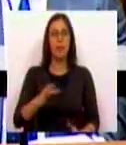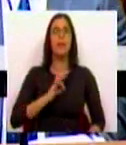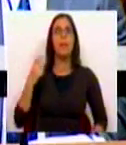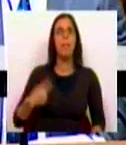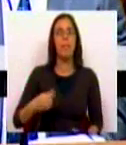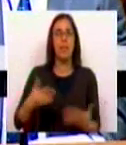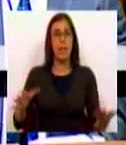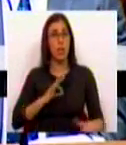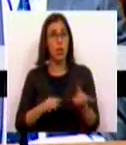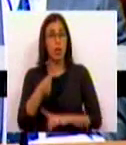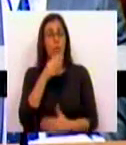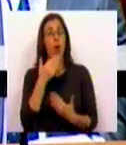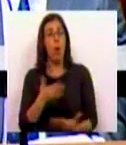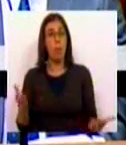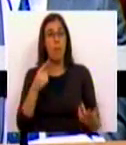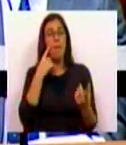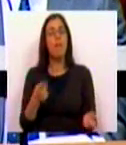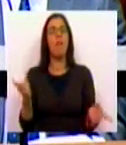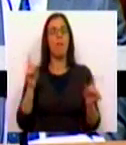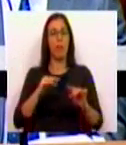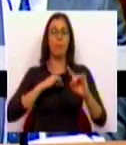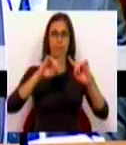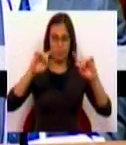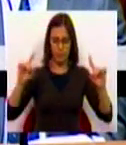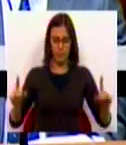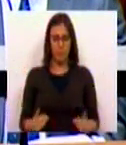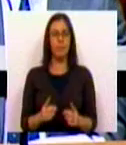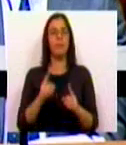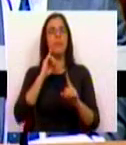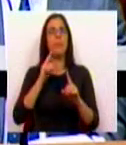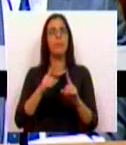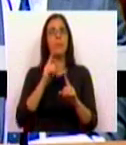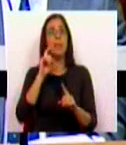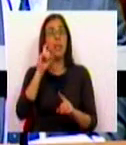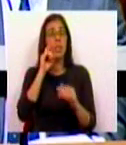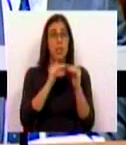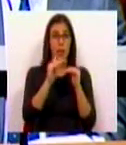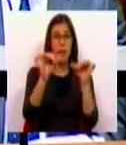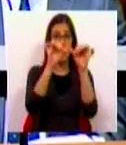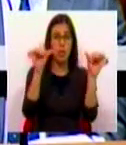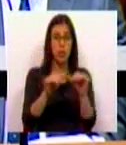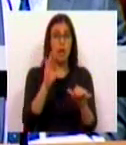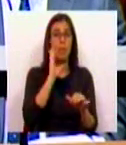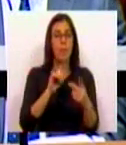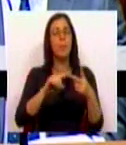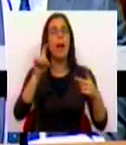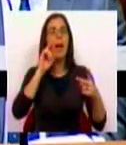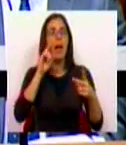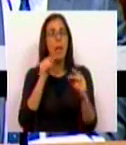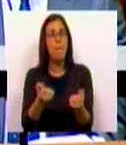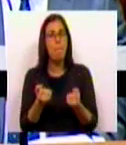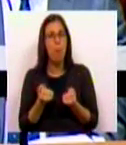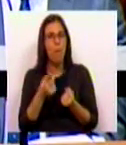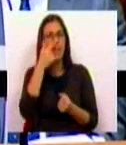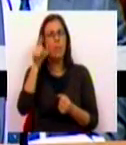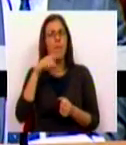Senhor Presidente, Senhor Deputado, muito obrigado. Eu posso voltar a sintetizar. É ser o pilar de estabilidade do sistema financeiro português, a garantia da poupança